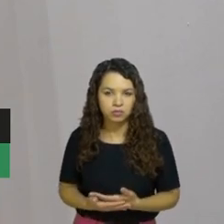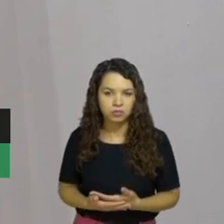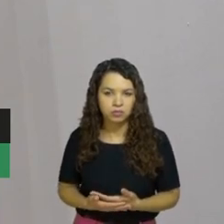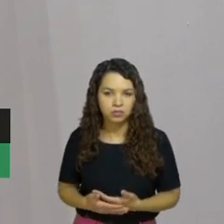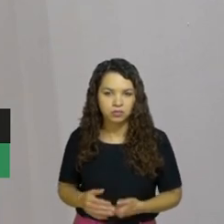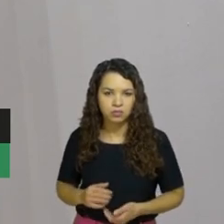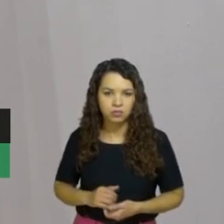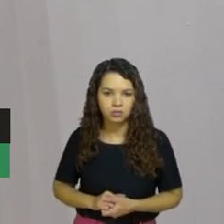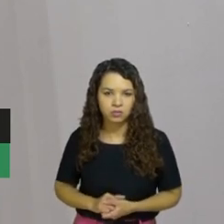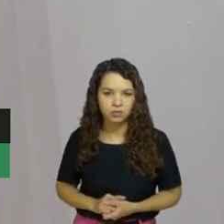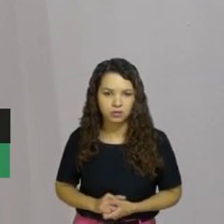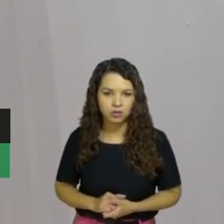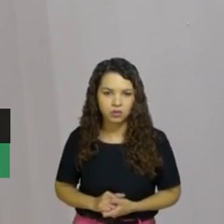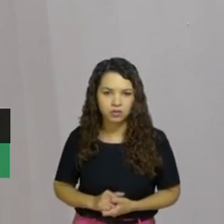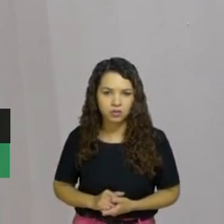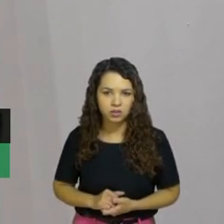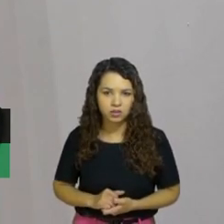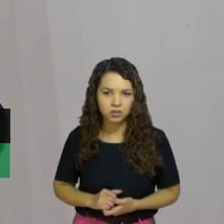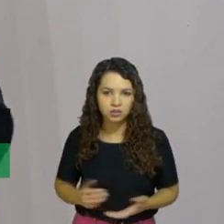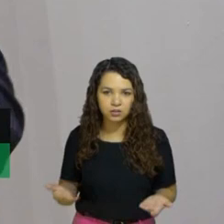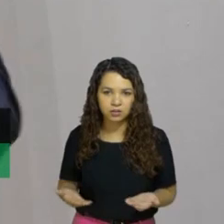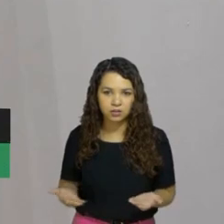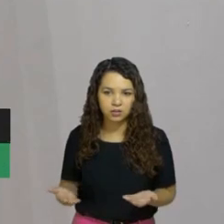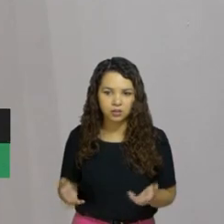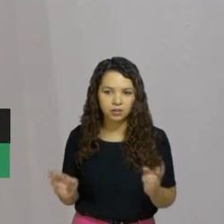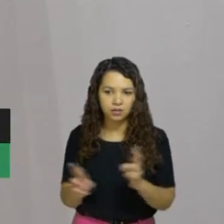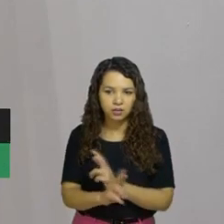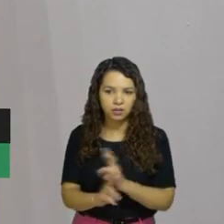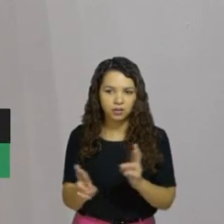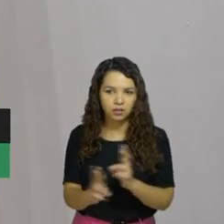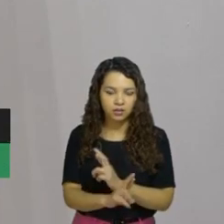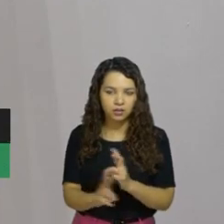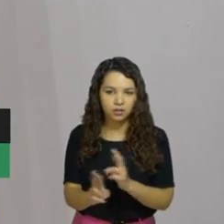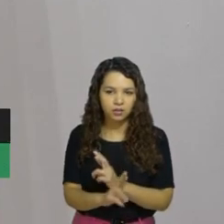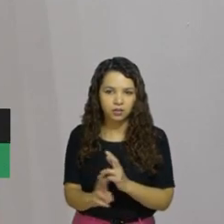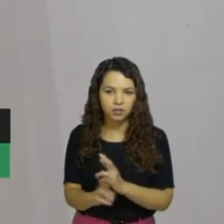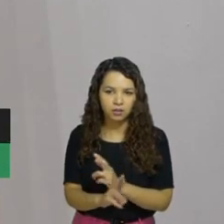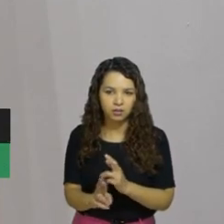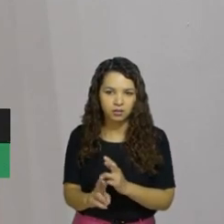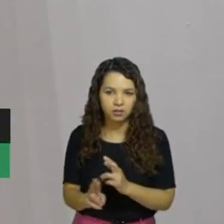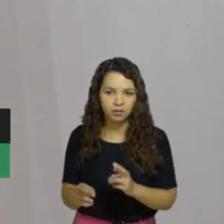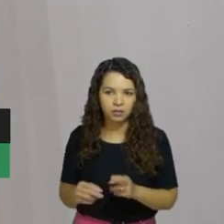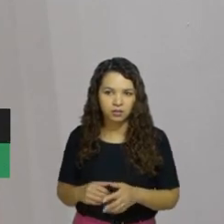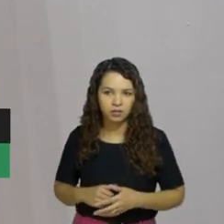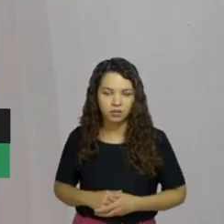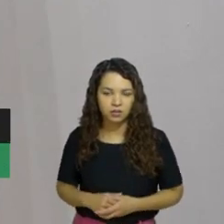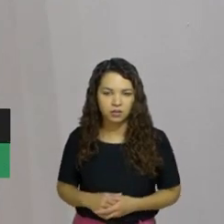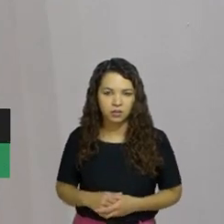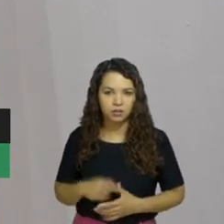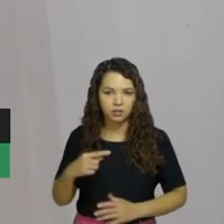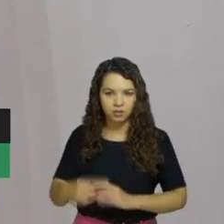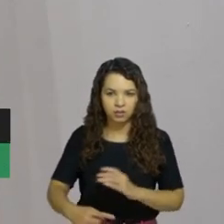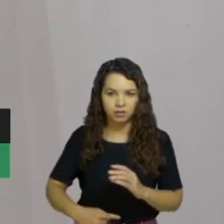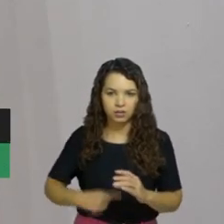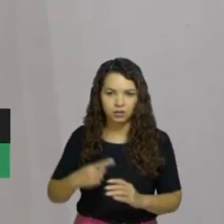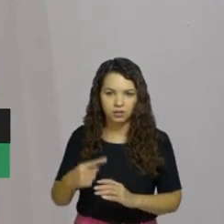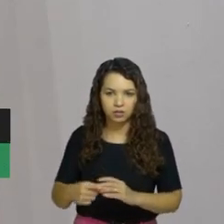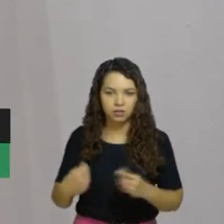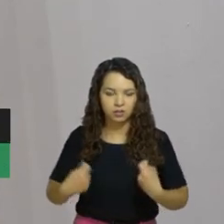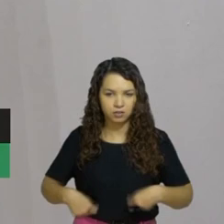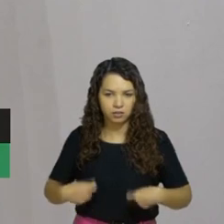avançar e estabelecermos uma relação harmoniosa com o planeta do qual nós